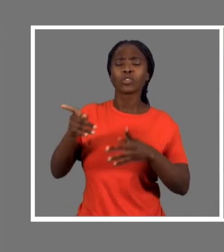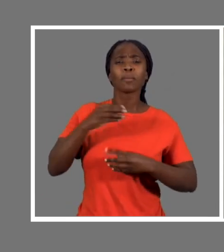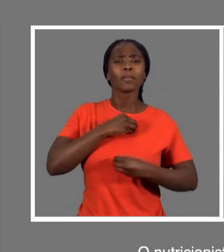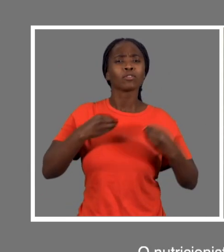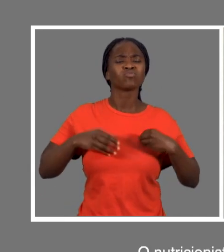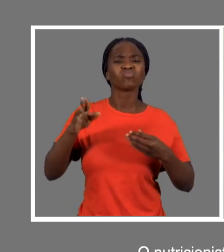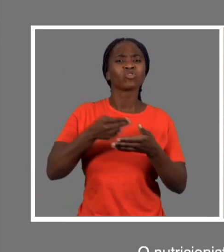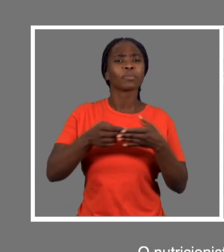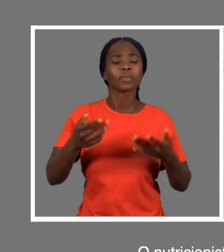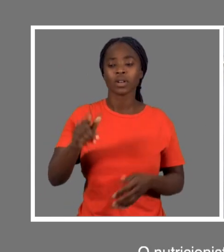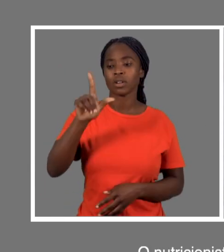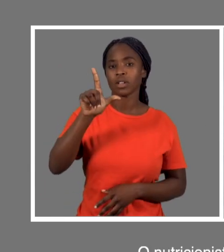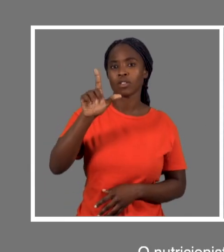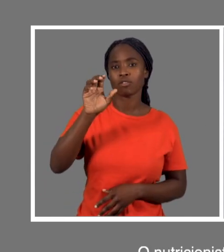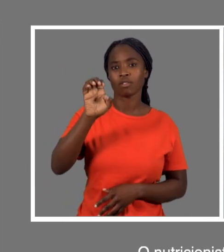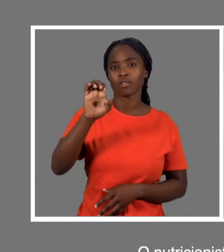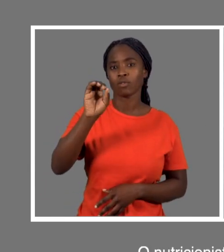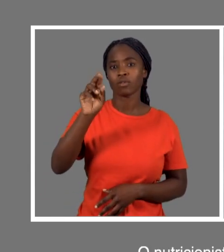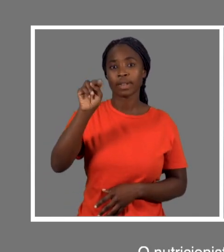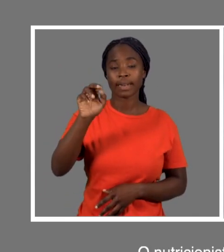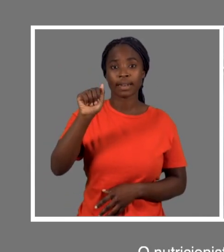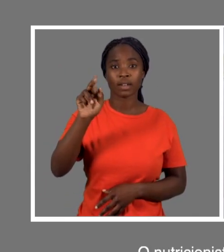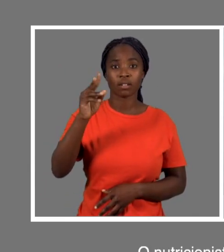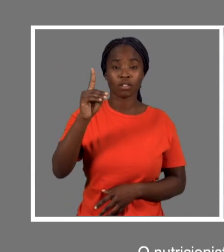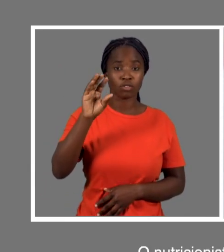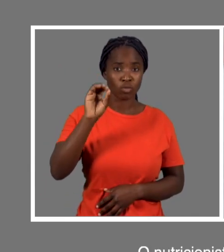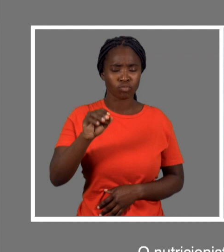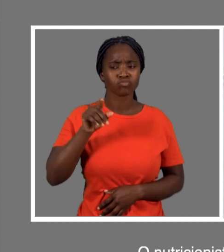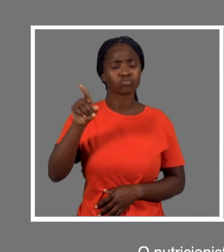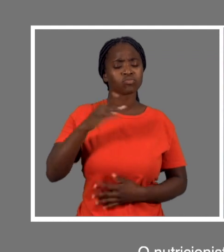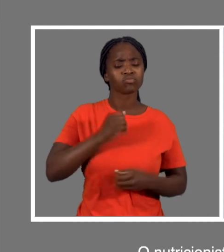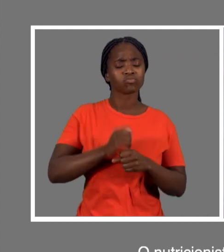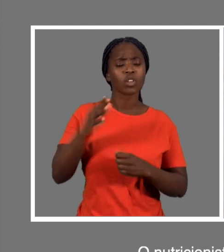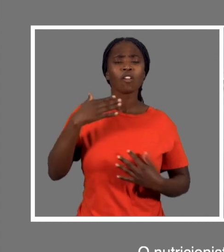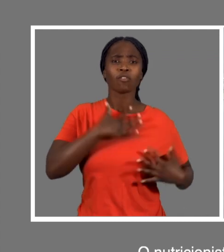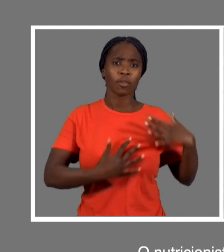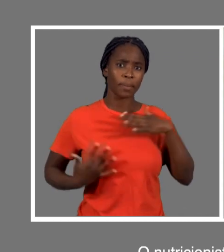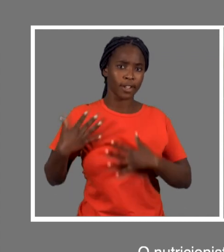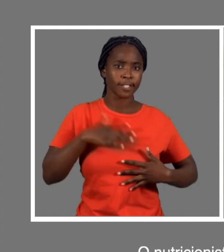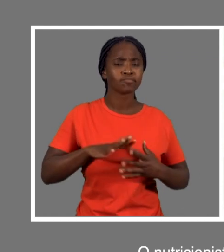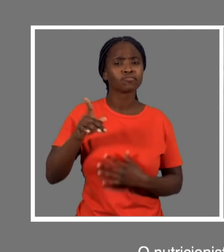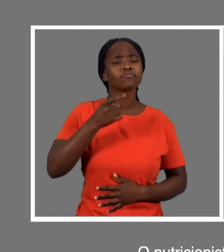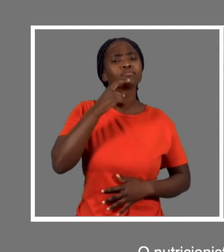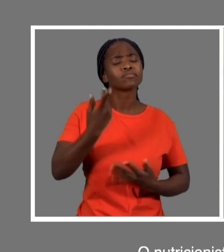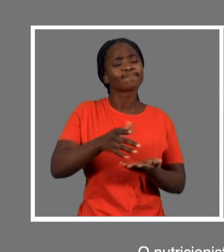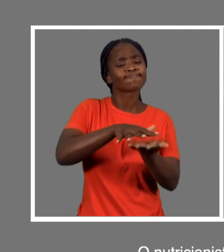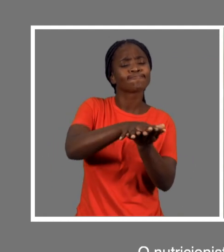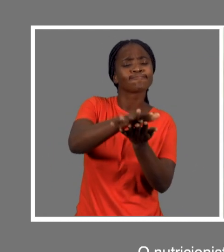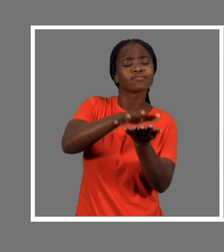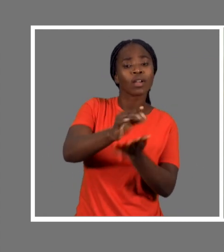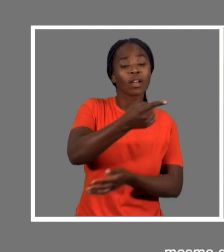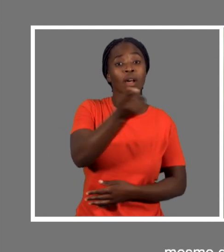O nutricionista Leonardo Kumban explica como as mães podem continuar a amamentar os seus